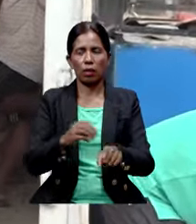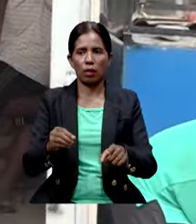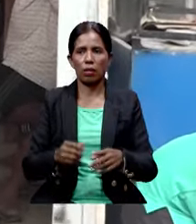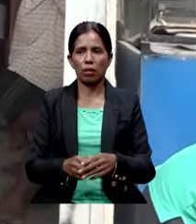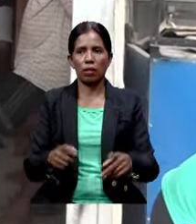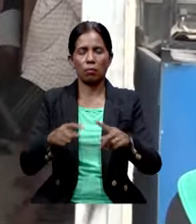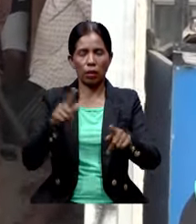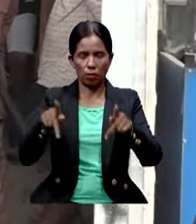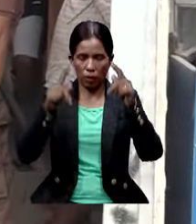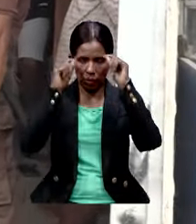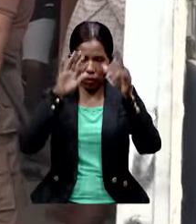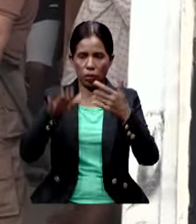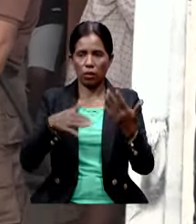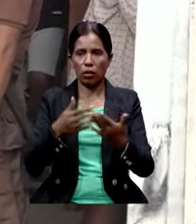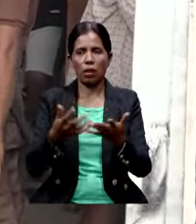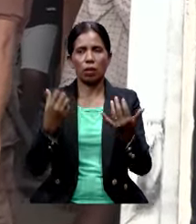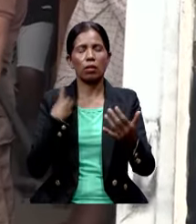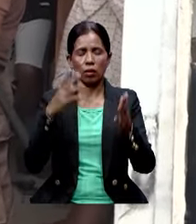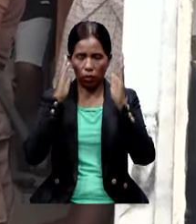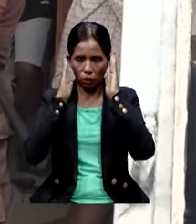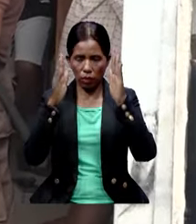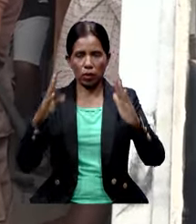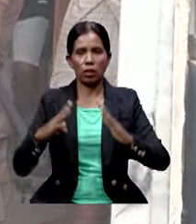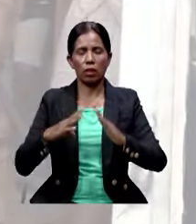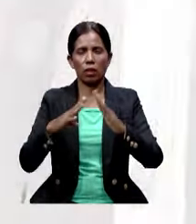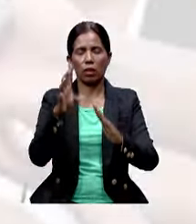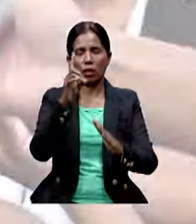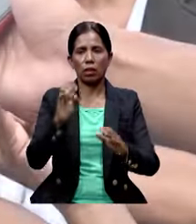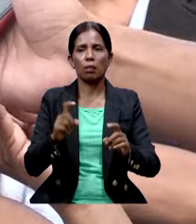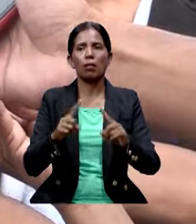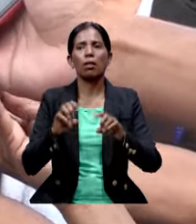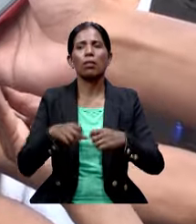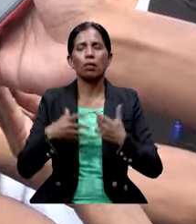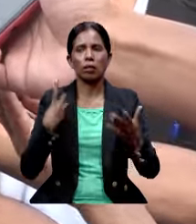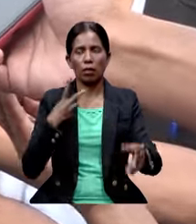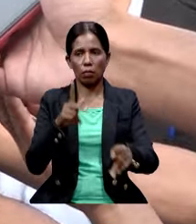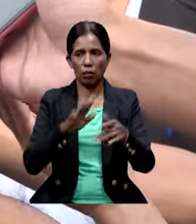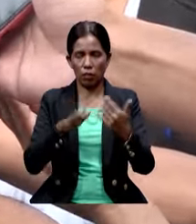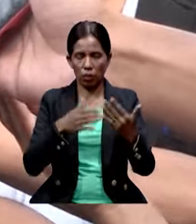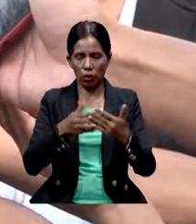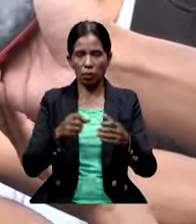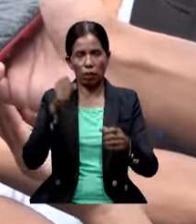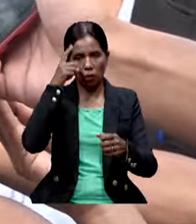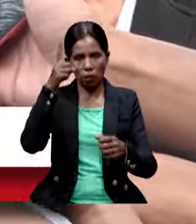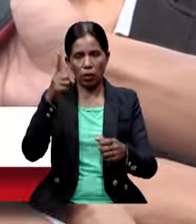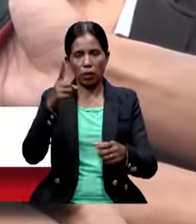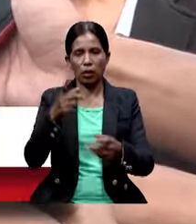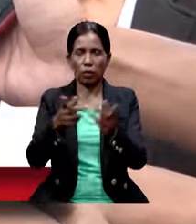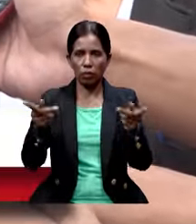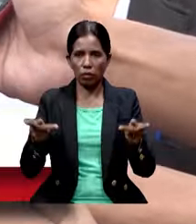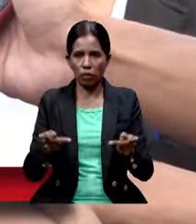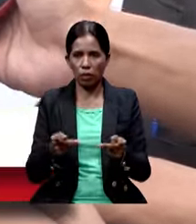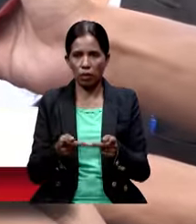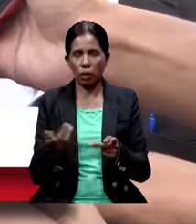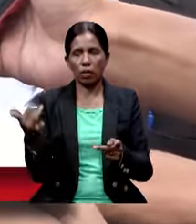timor larantoma. E agora está focado na cidade de Dili, para o Ixá, e tem a população para ele compreender, né? Fatem,